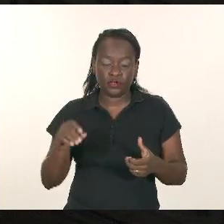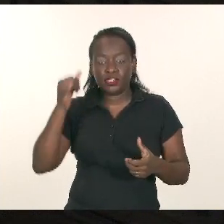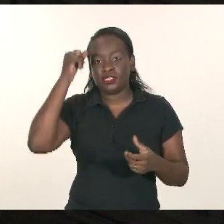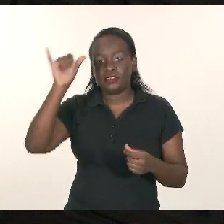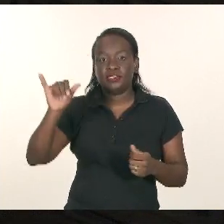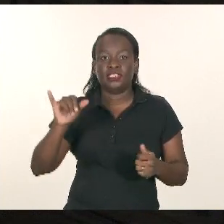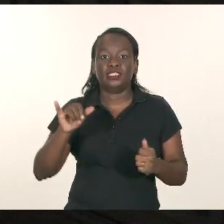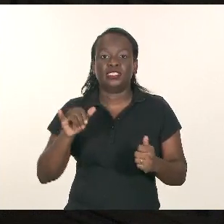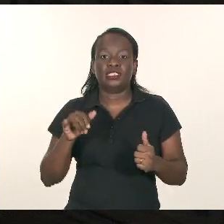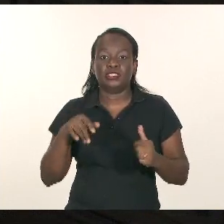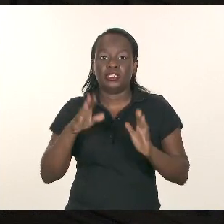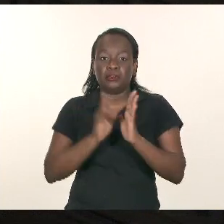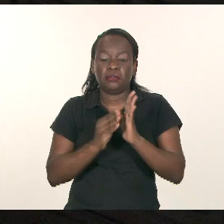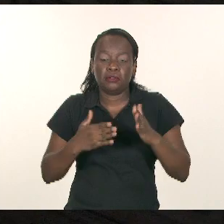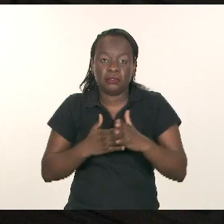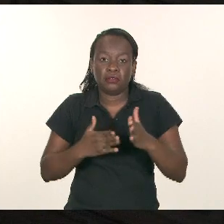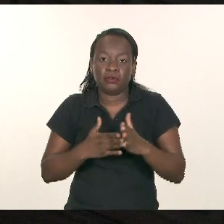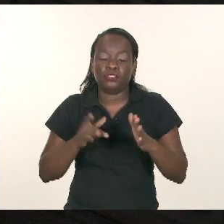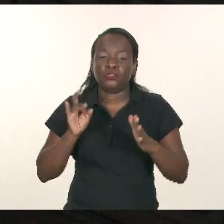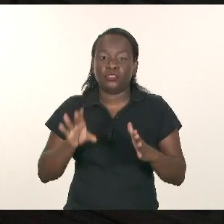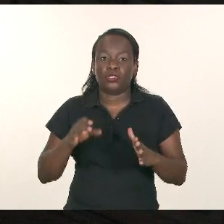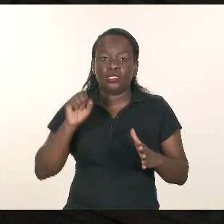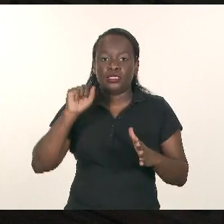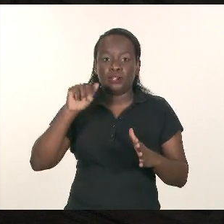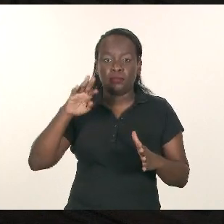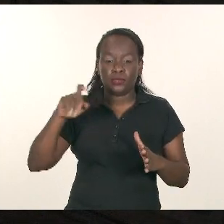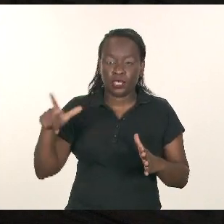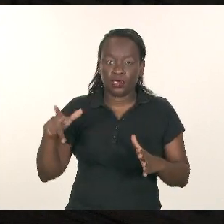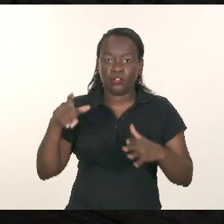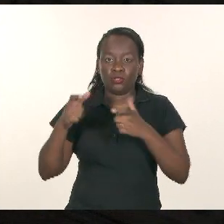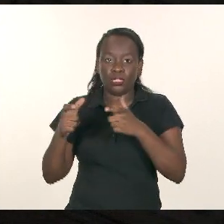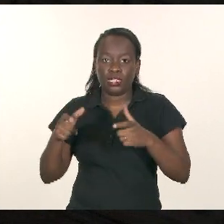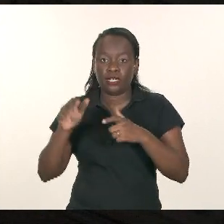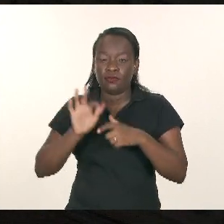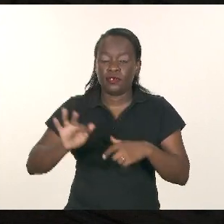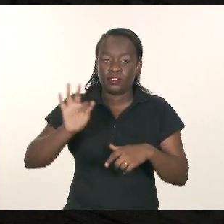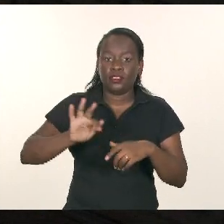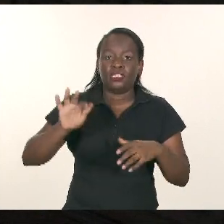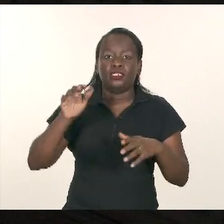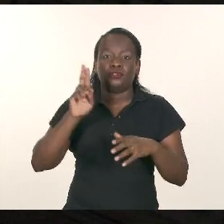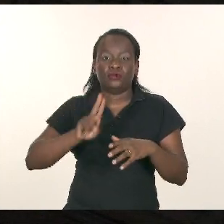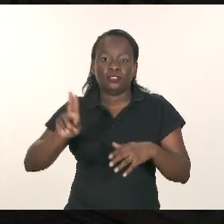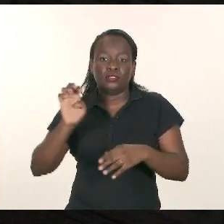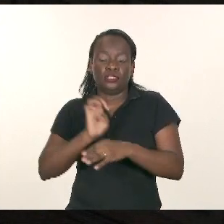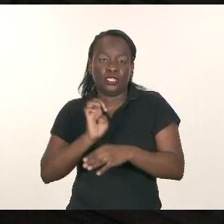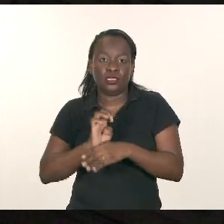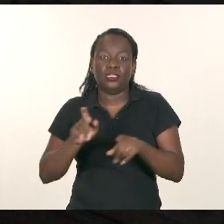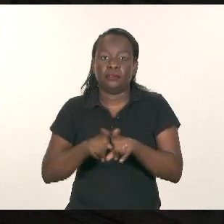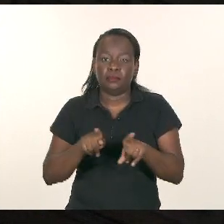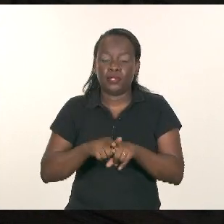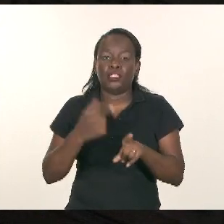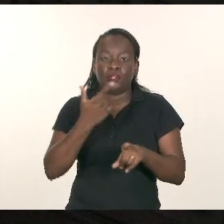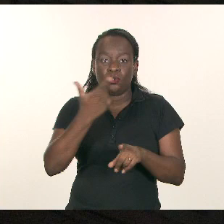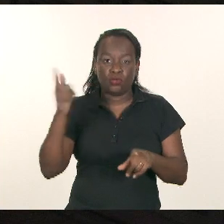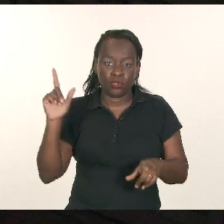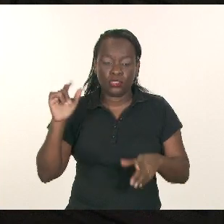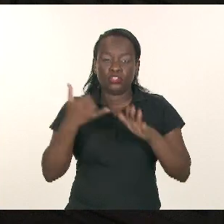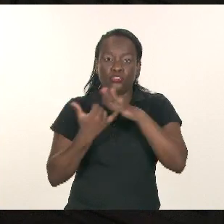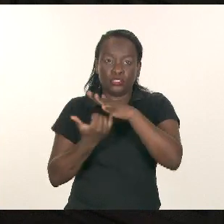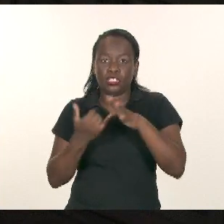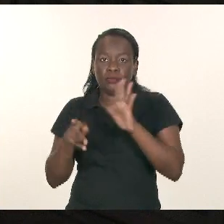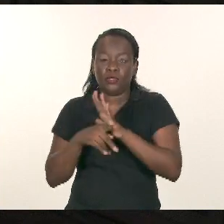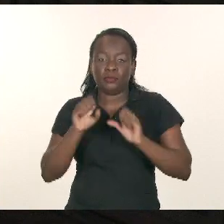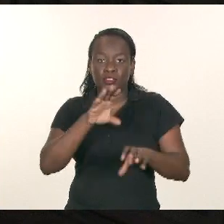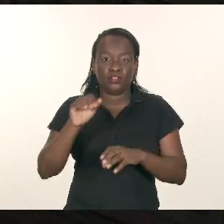ficasse circunscrito apenas, deputado Samuel, às instituições de ensino superior estaduais, pudessem se ampliar também para outras instituições de